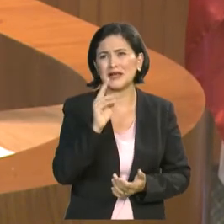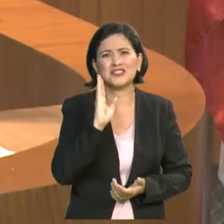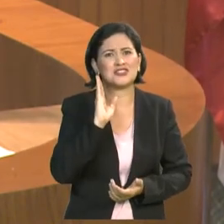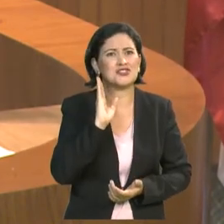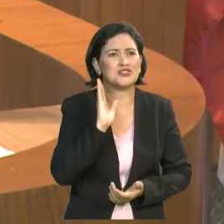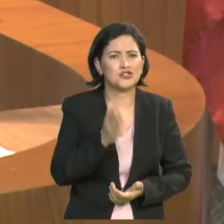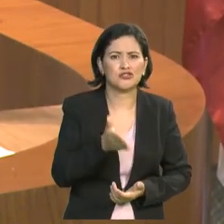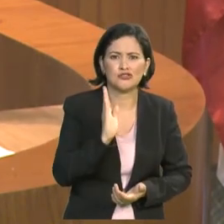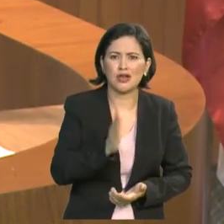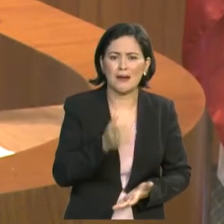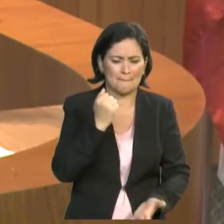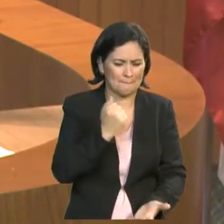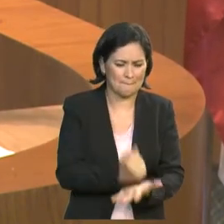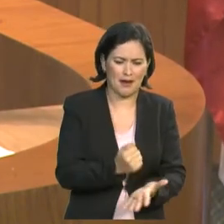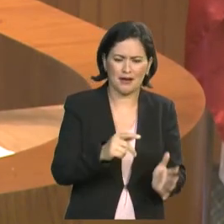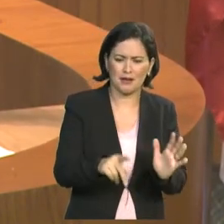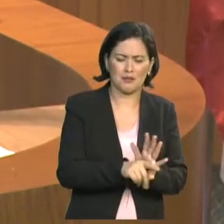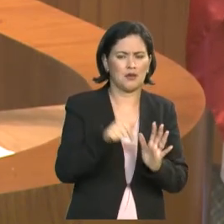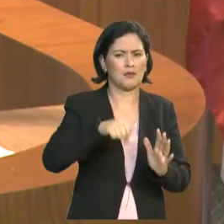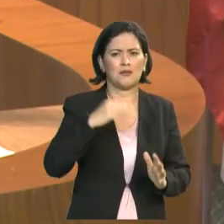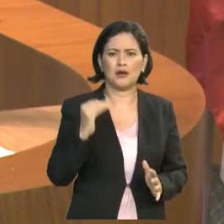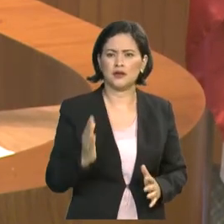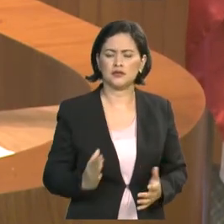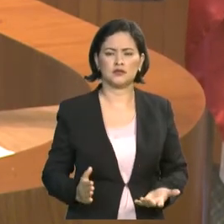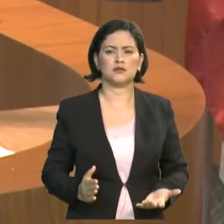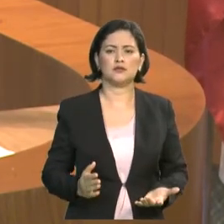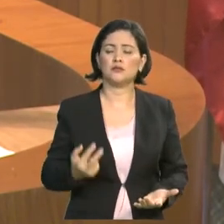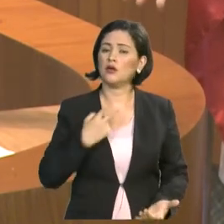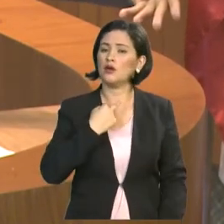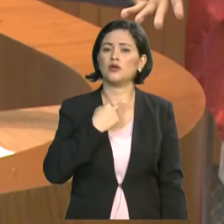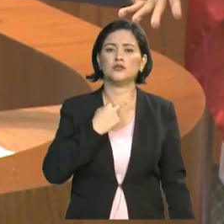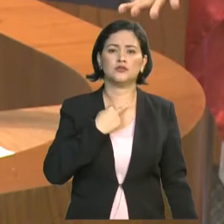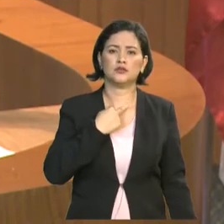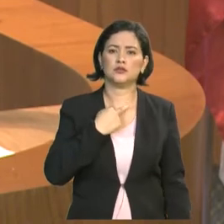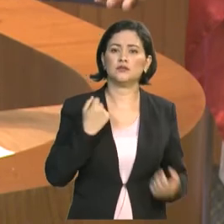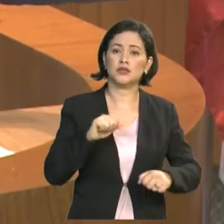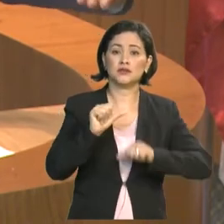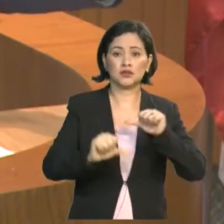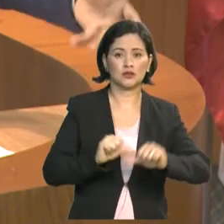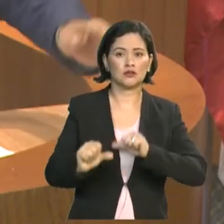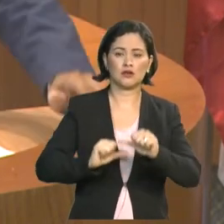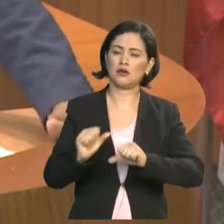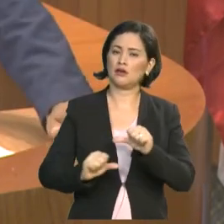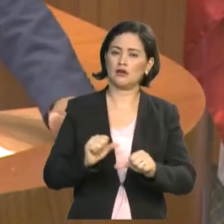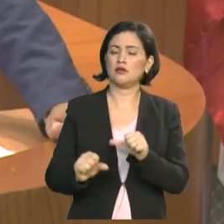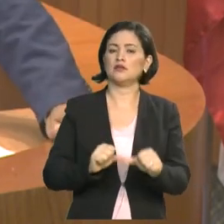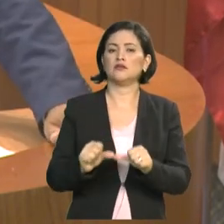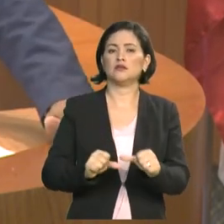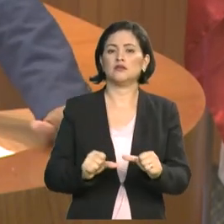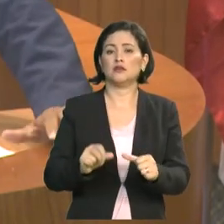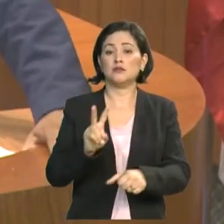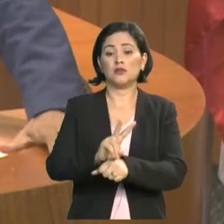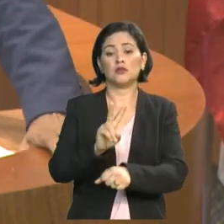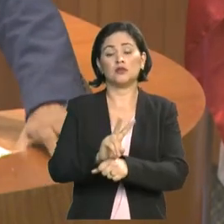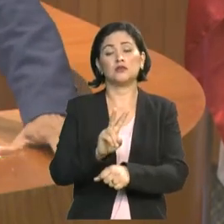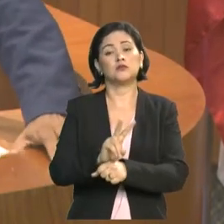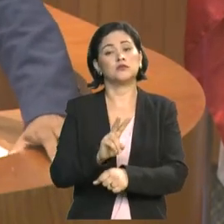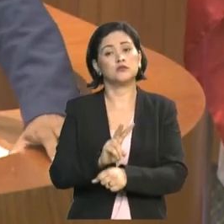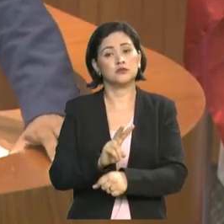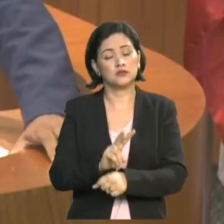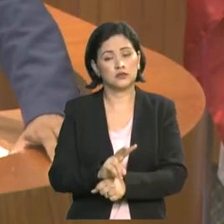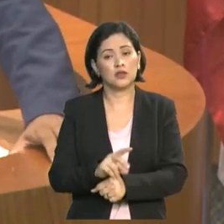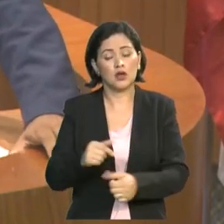direita, do bem e do mal, e trabalhar em defesa de uma saúde pública de verdade e que possa